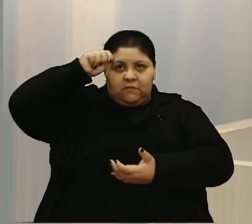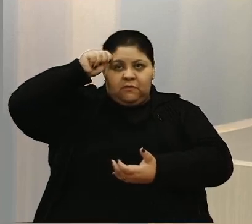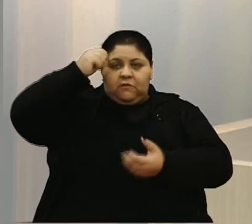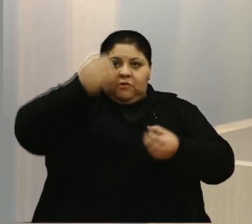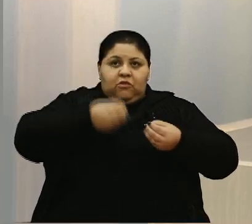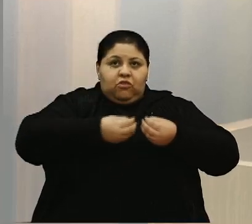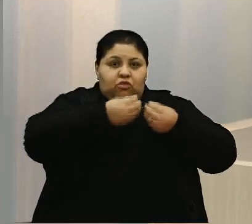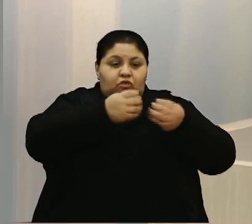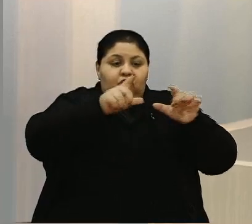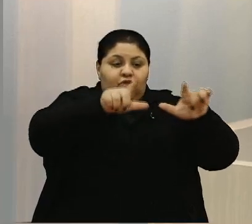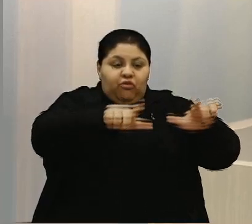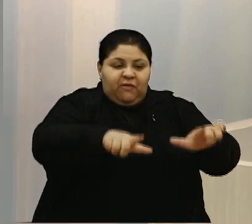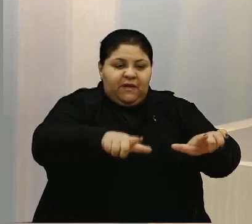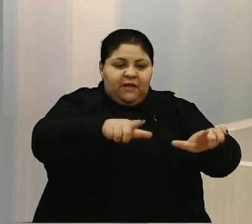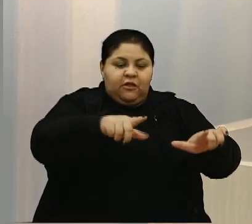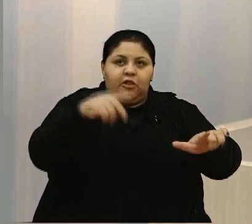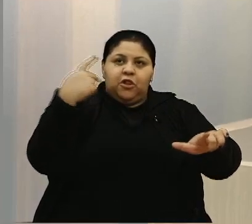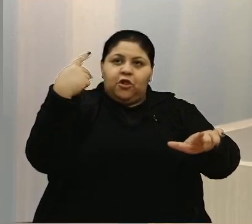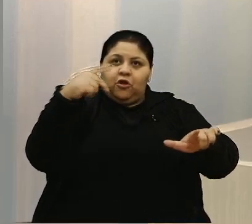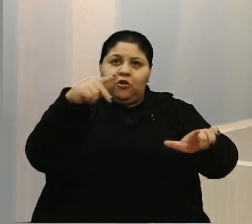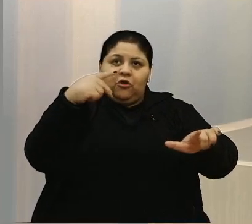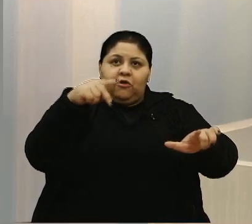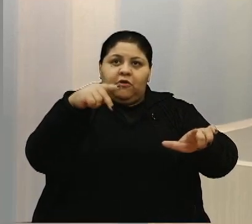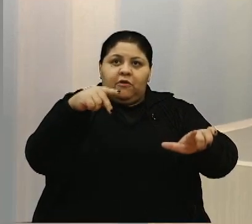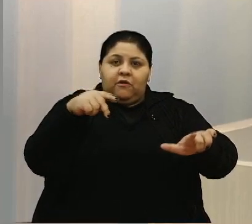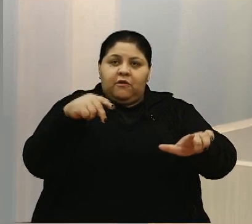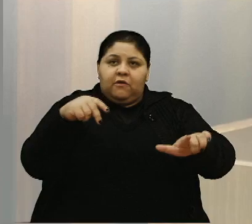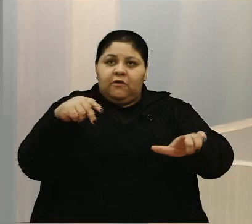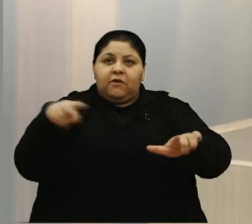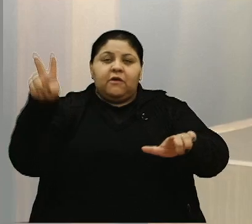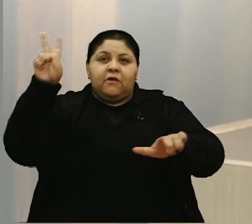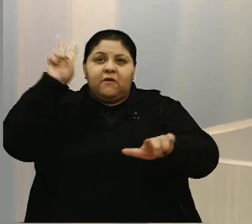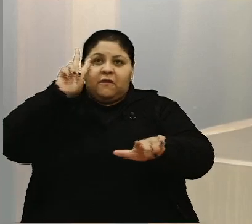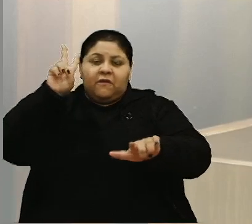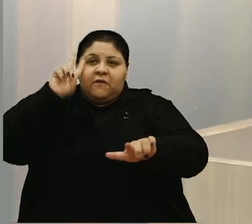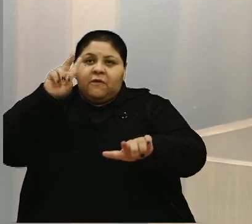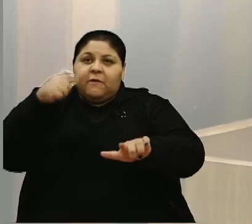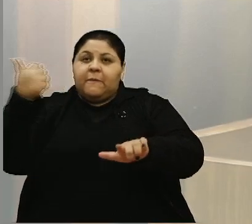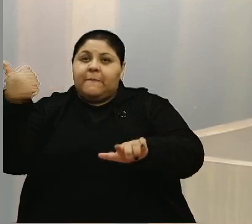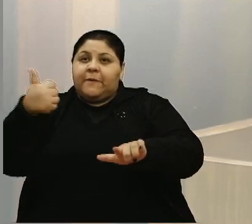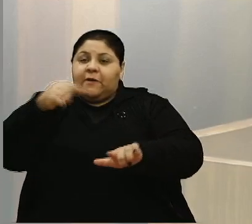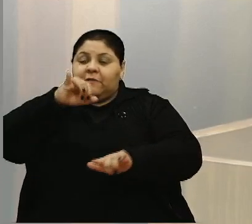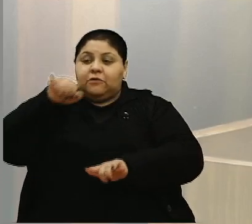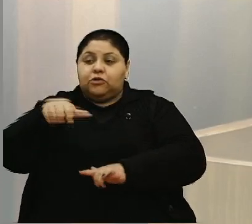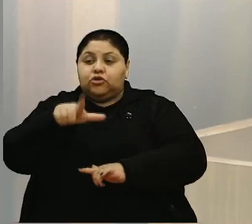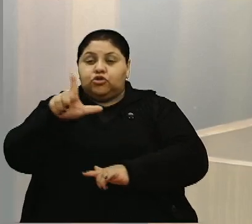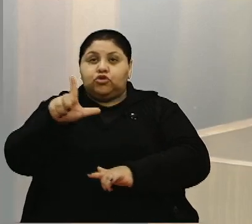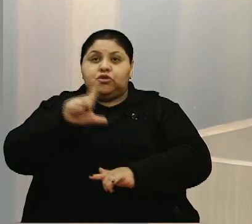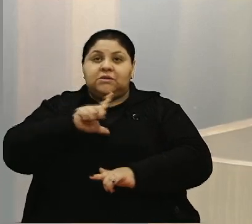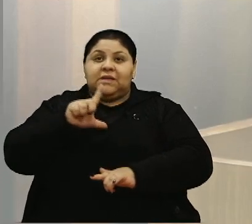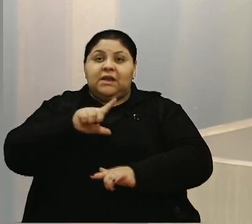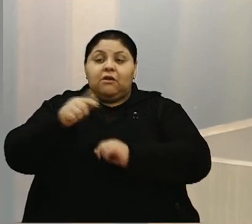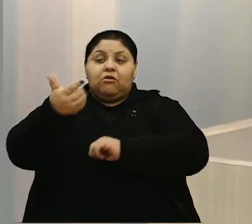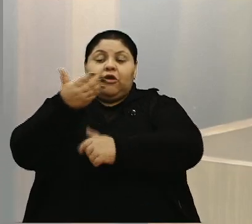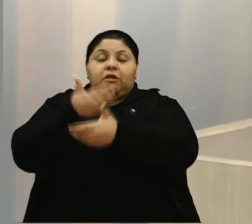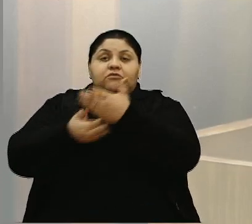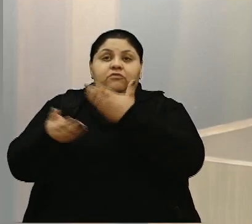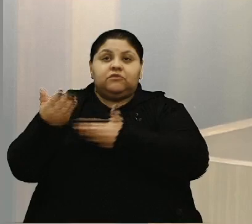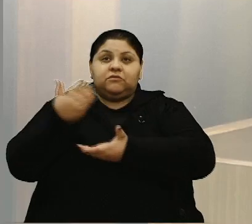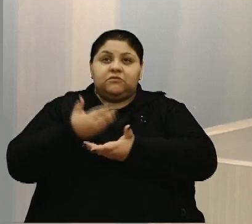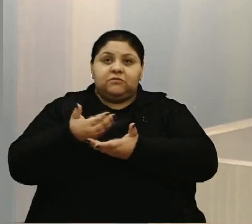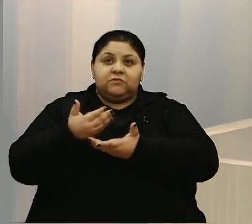pelo Hospital Pompeia, e que a partir de segunda-feira, dia 1º de julho, nós teremos esse